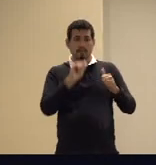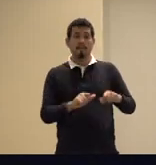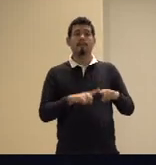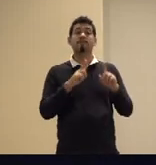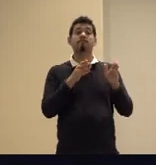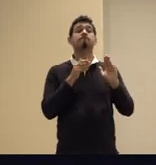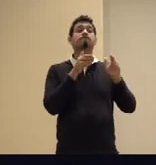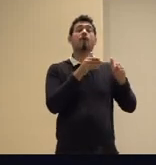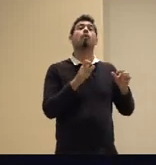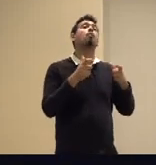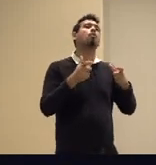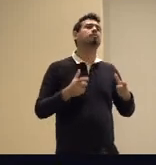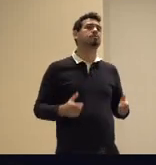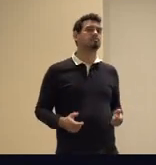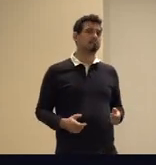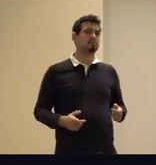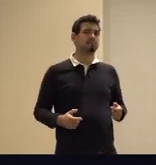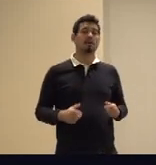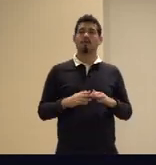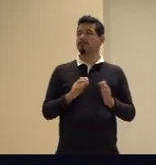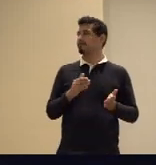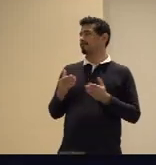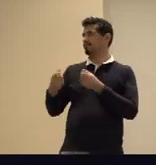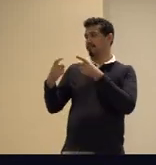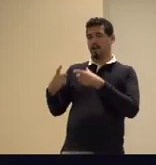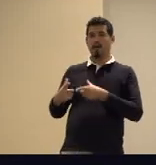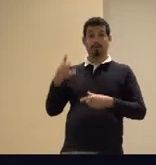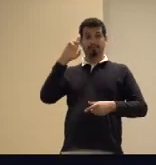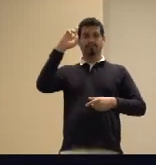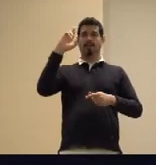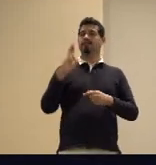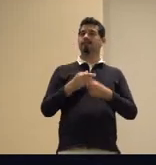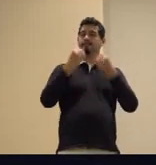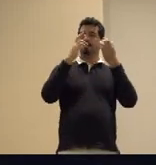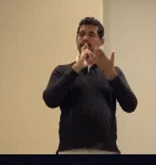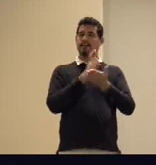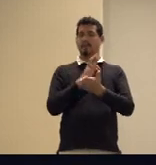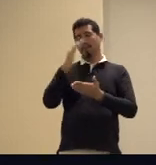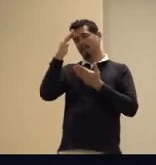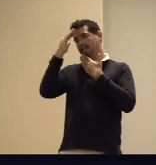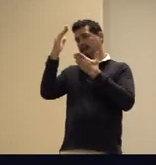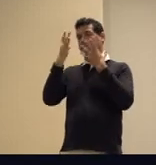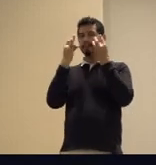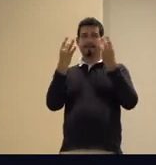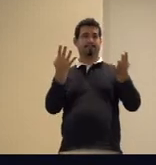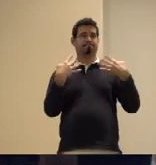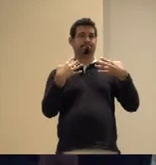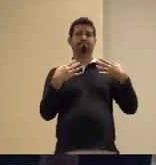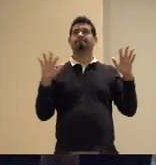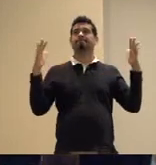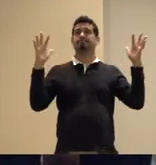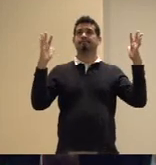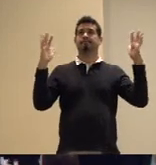concentrada. Então, agora a palavra vai ficar com o chefe. E muito obrigada pela atenção.